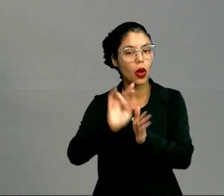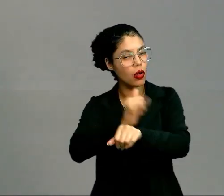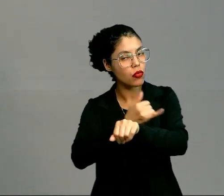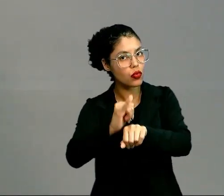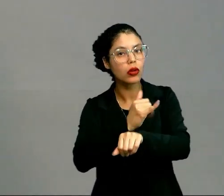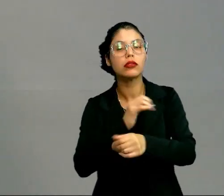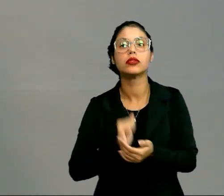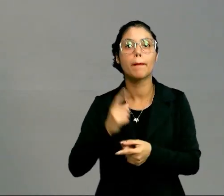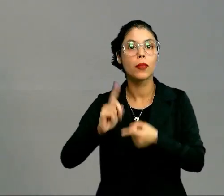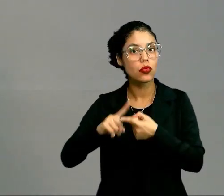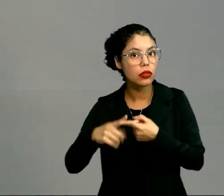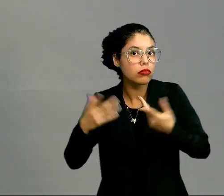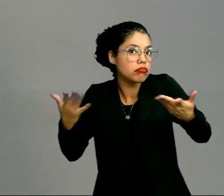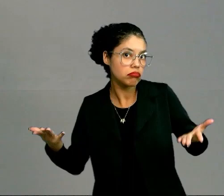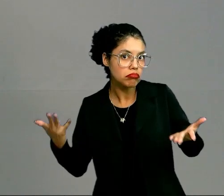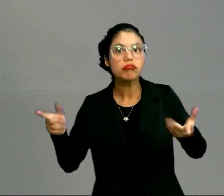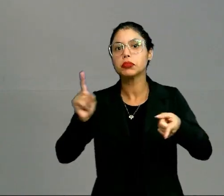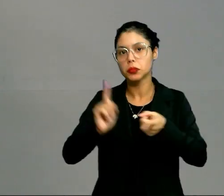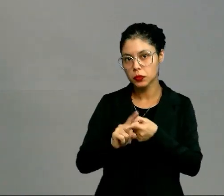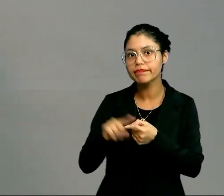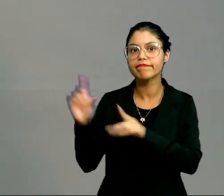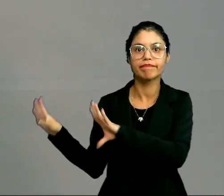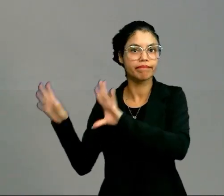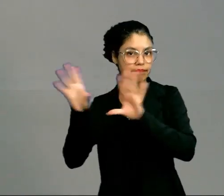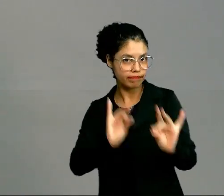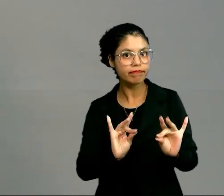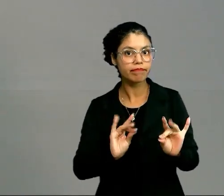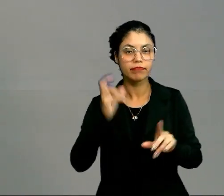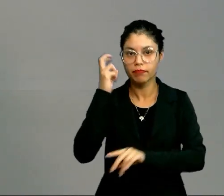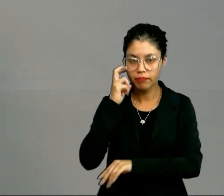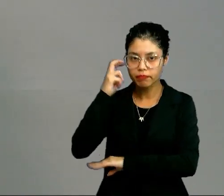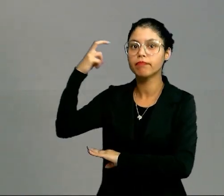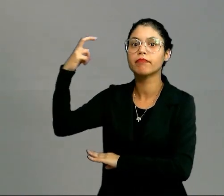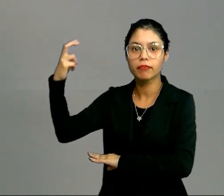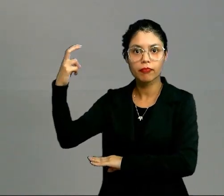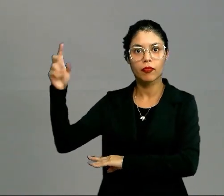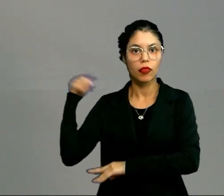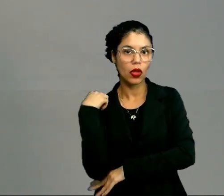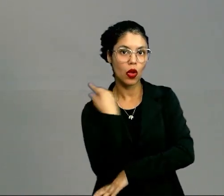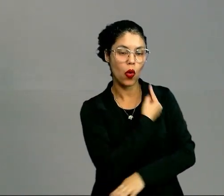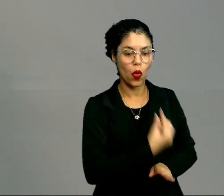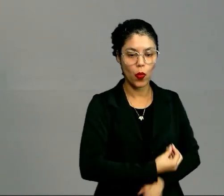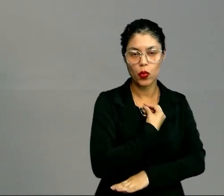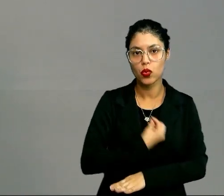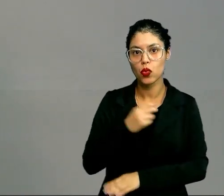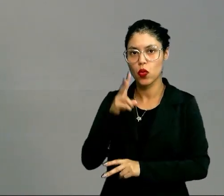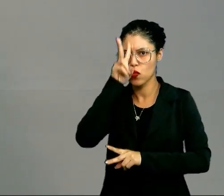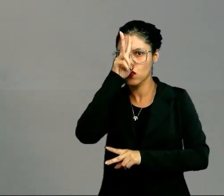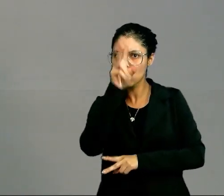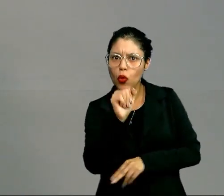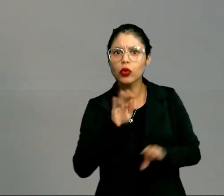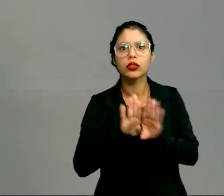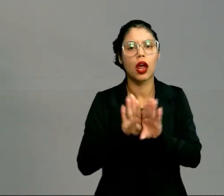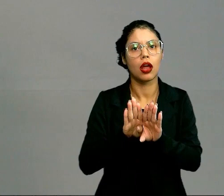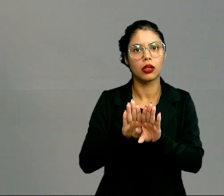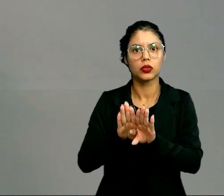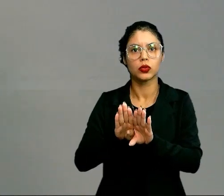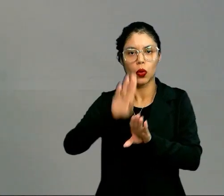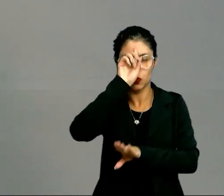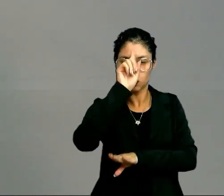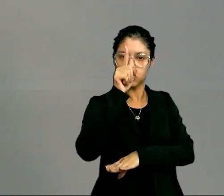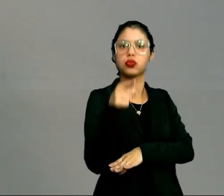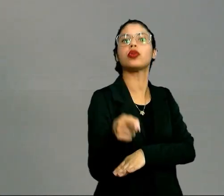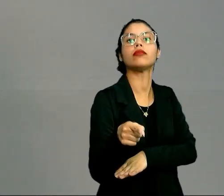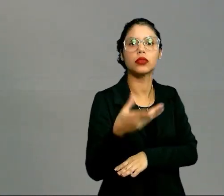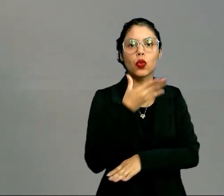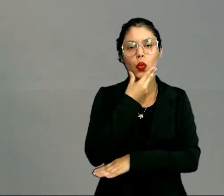estratégia argumentativa. Por quê? Porque nós viemos de uma cultura em que há uma presença muito forte do machismo, do patriarcado,